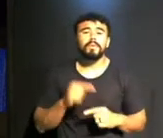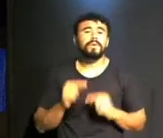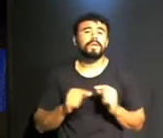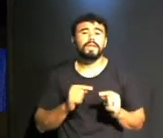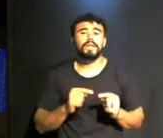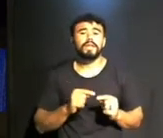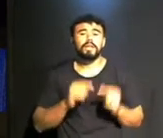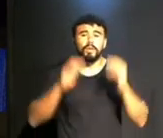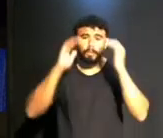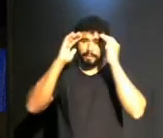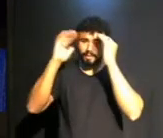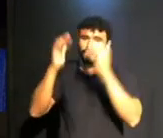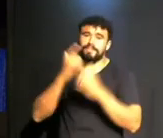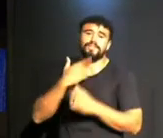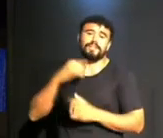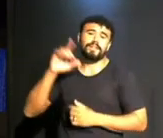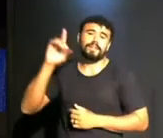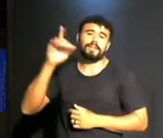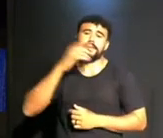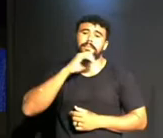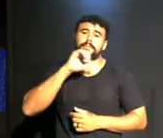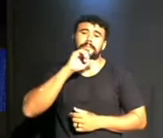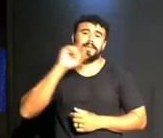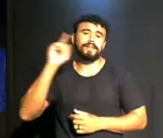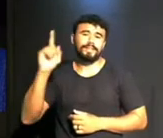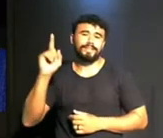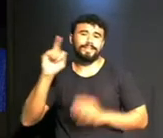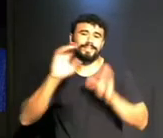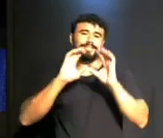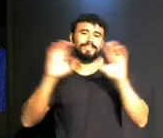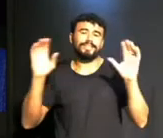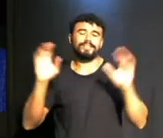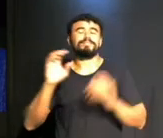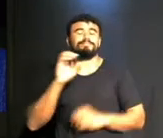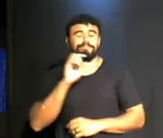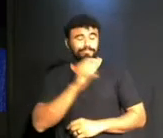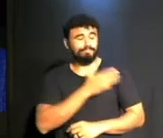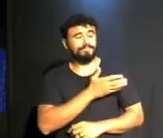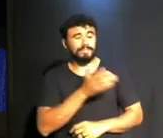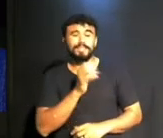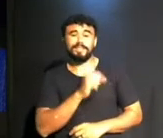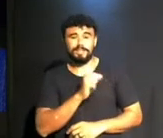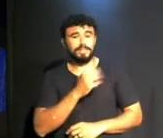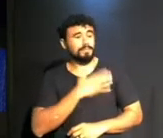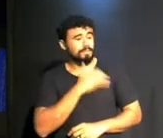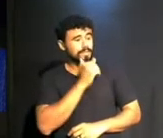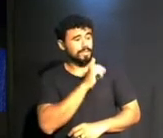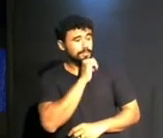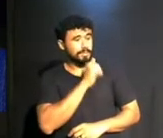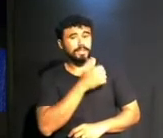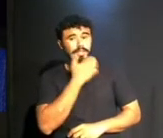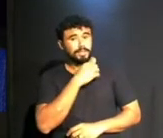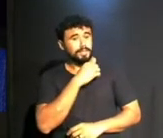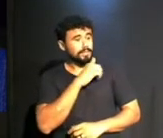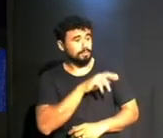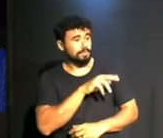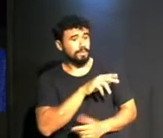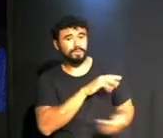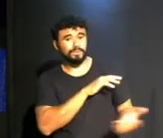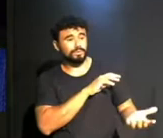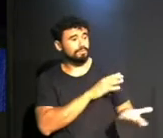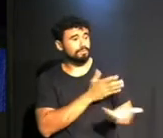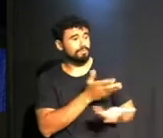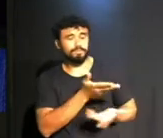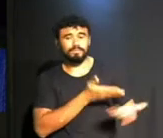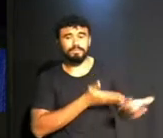faz a vontade do meu pai que está nos céus este sim é a minha mãe esse são os meus